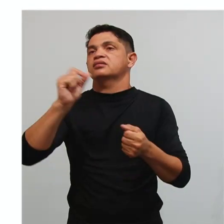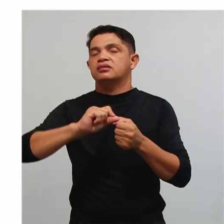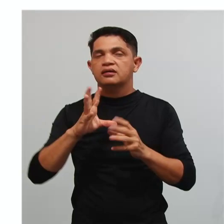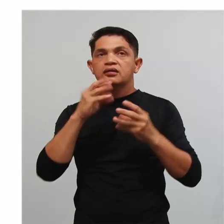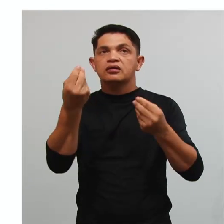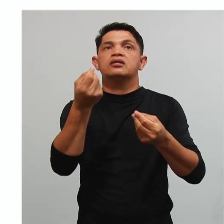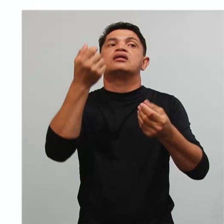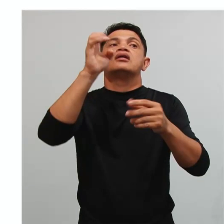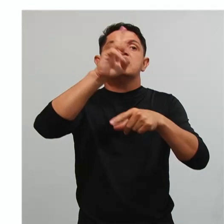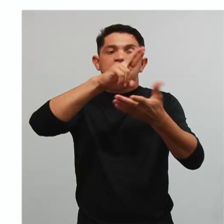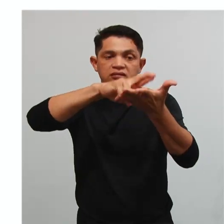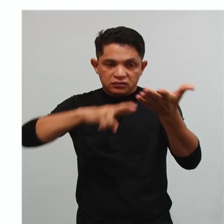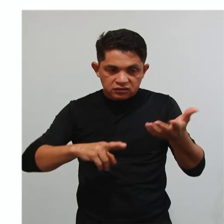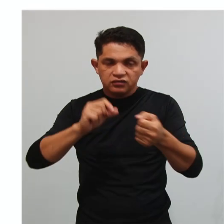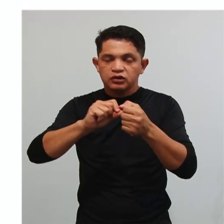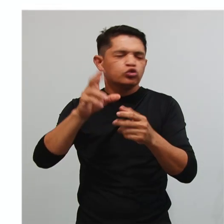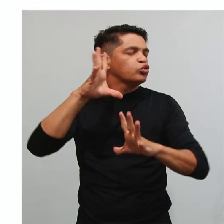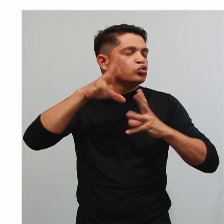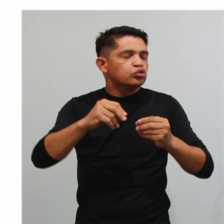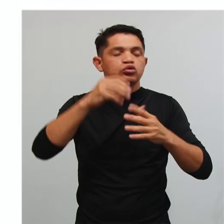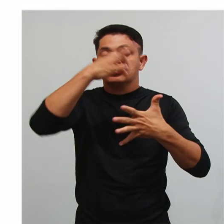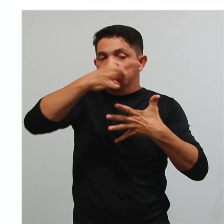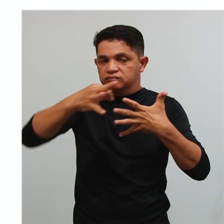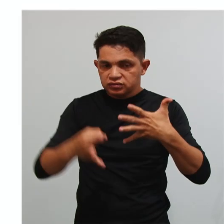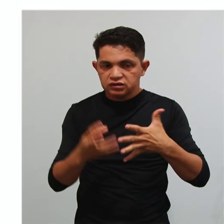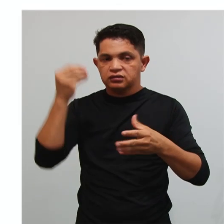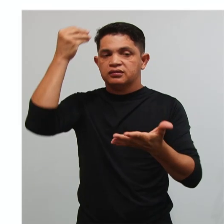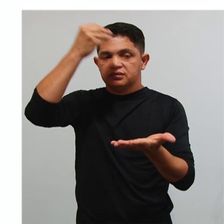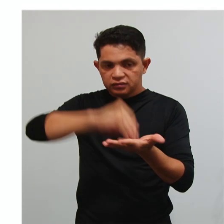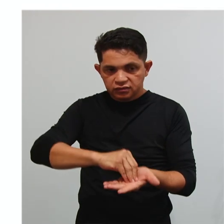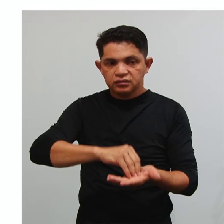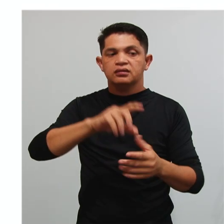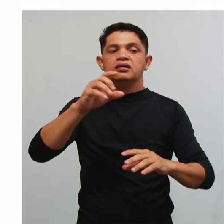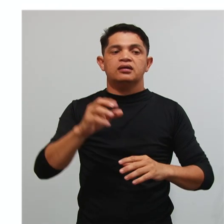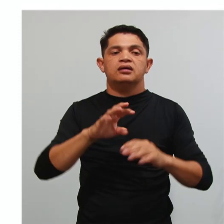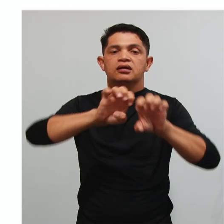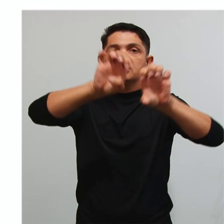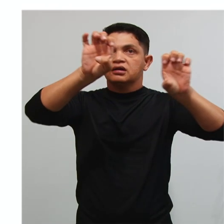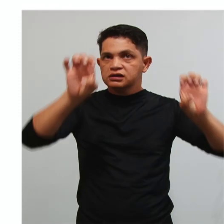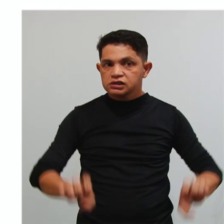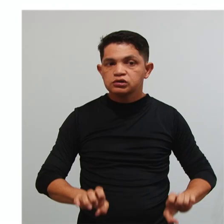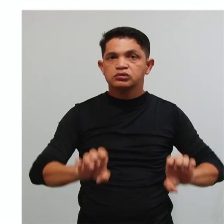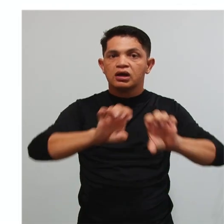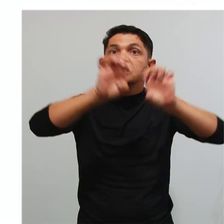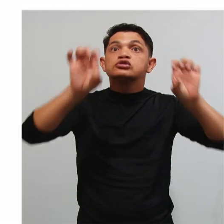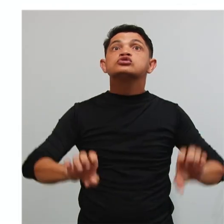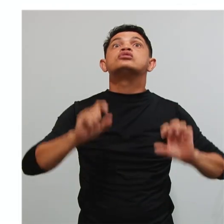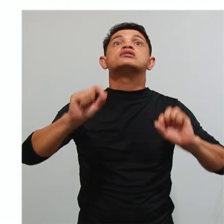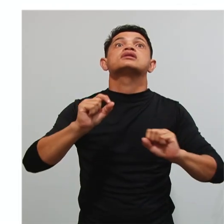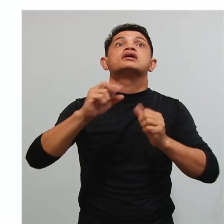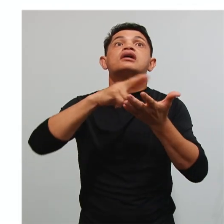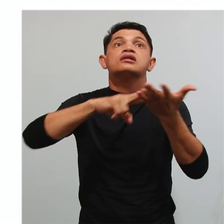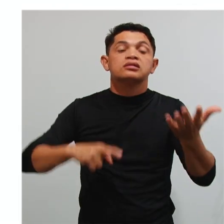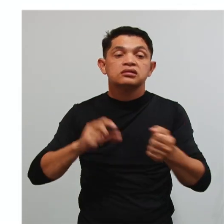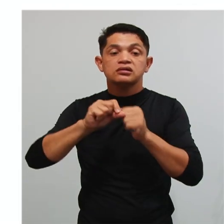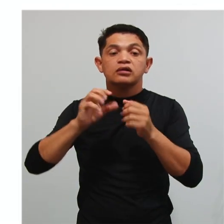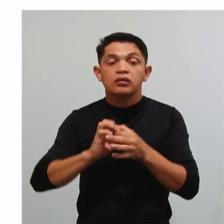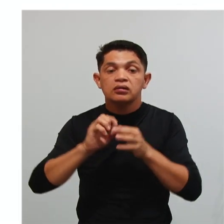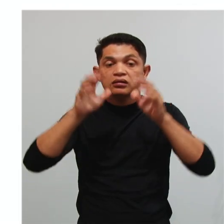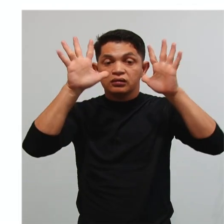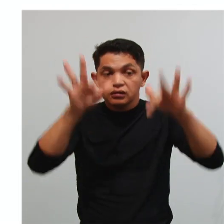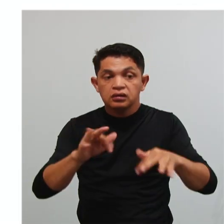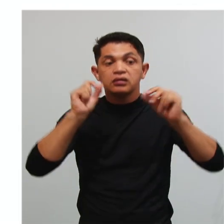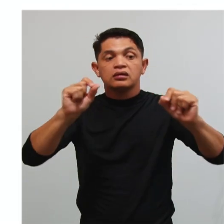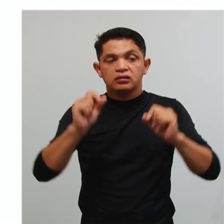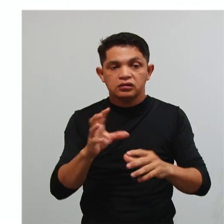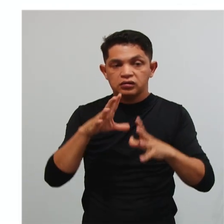uma diversidade, né, de tipos de relatório. E a estrutura do relatório ela vai variar conforme a finalidade, né? Quando